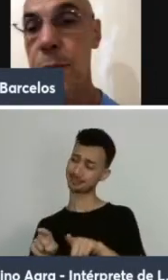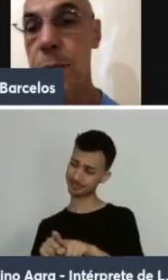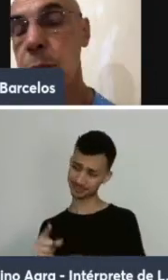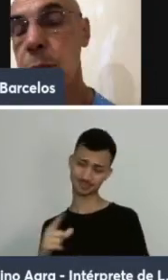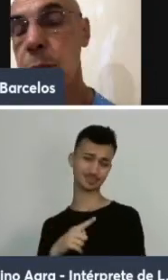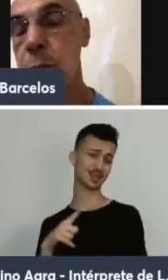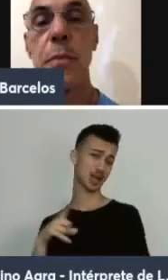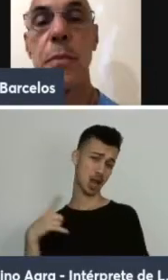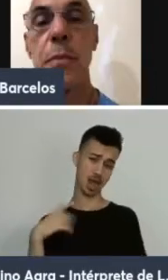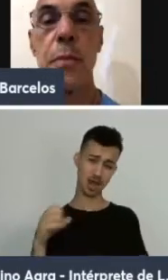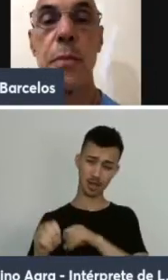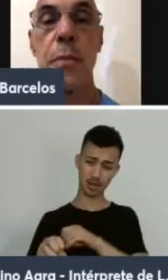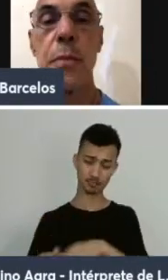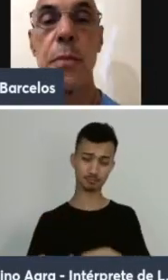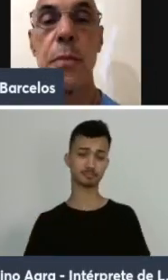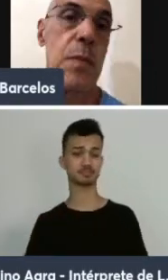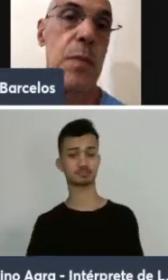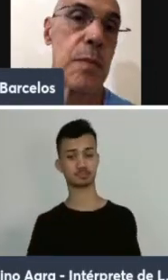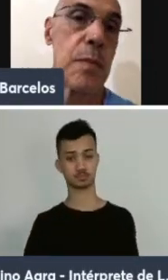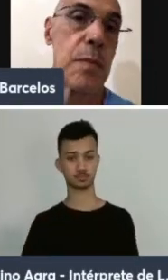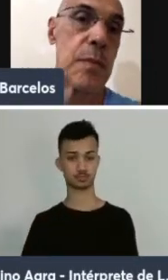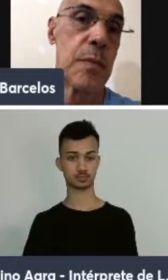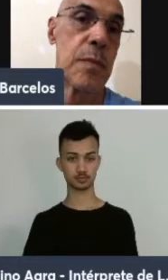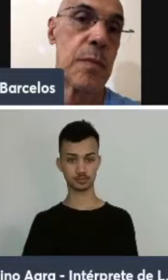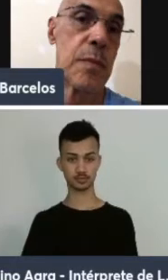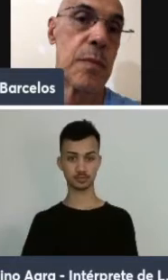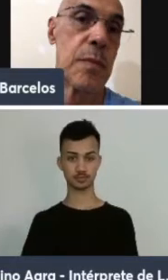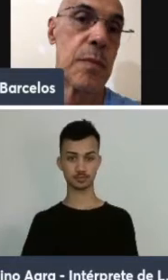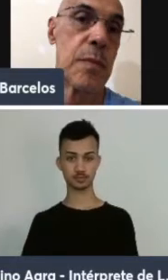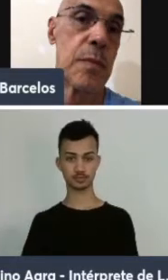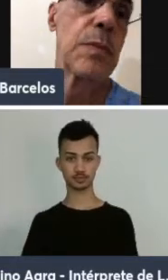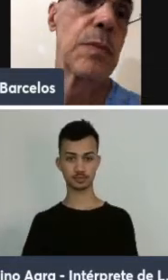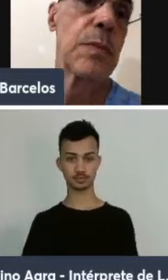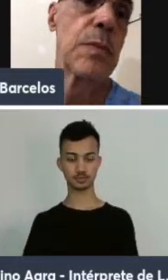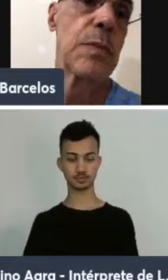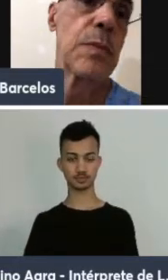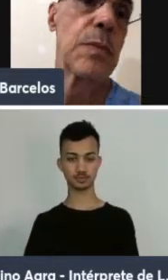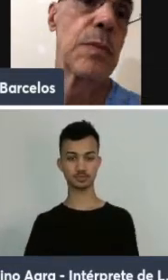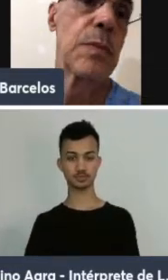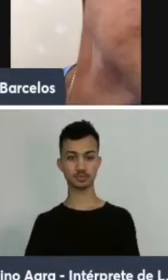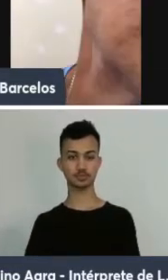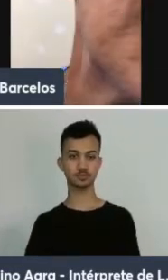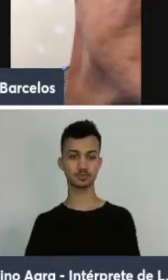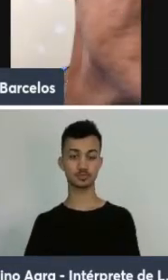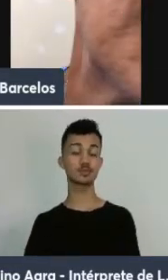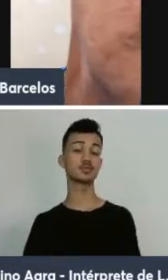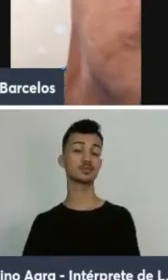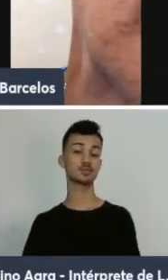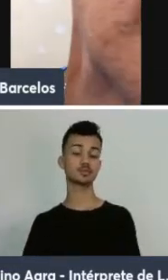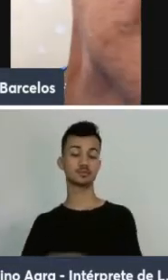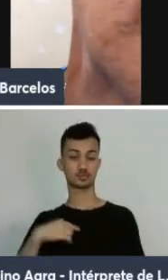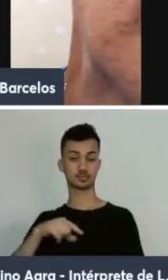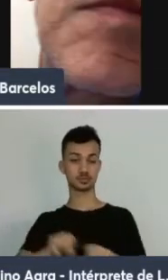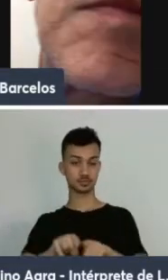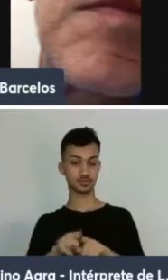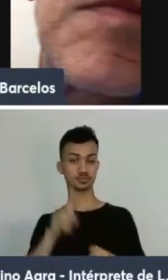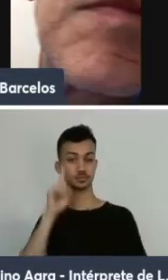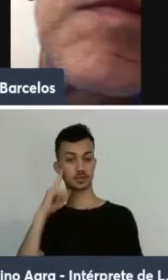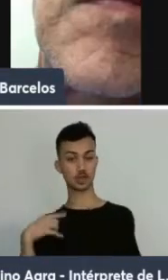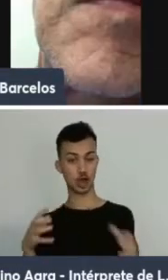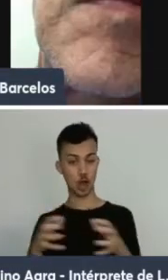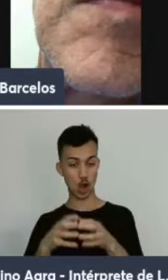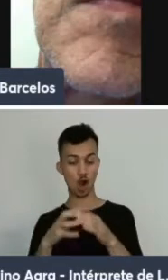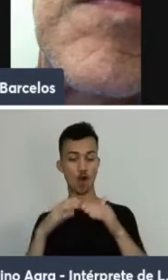foi treinado um pouco, começou um pouco na mídia aí, tudo bem, houve as conquistas, né? Nós tivemos um governo democrático que avançou em